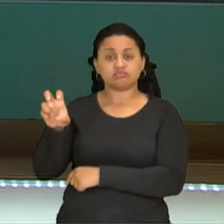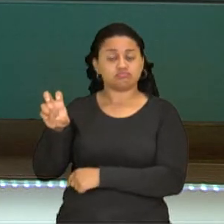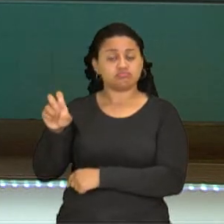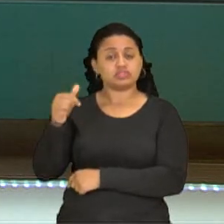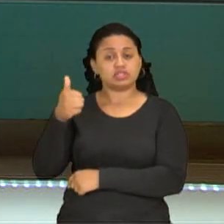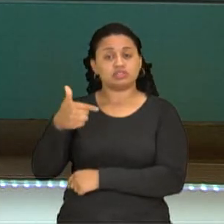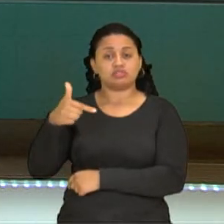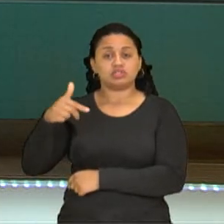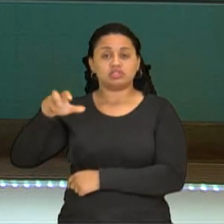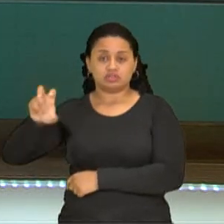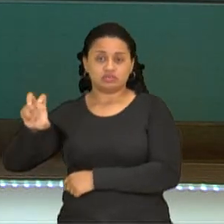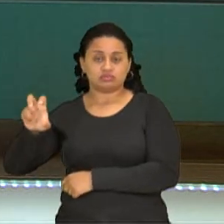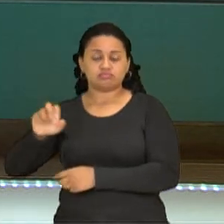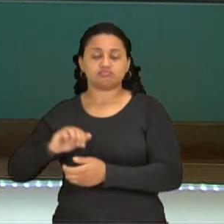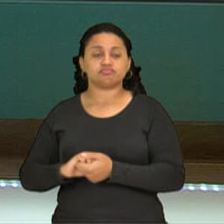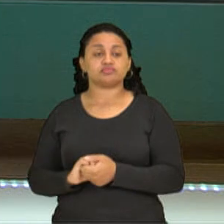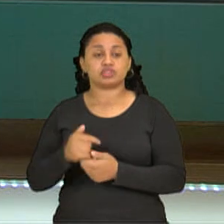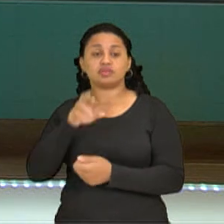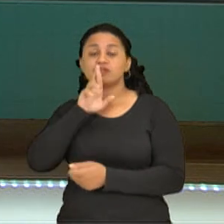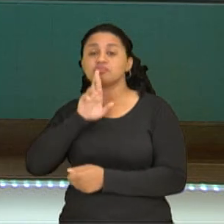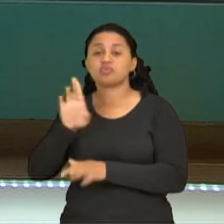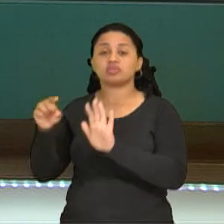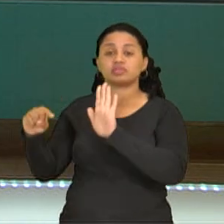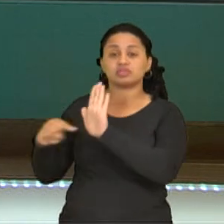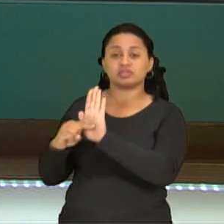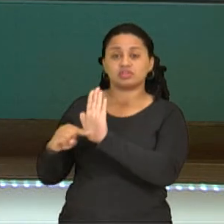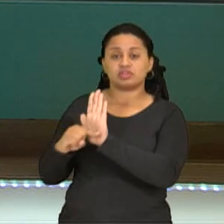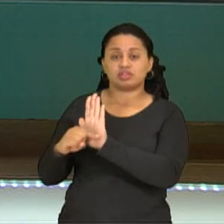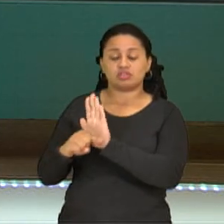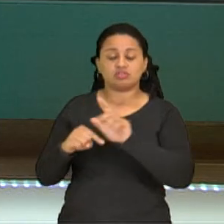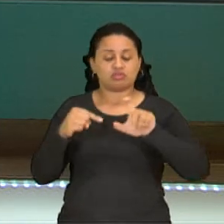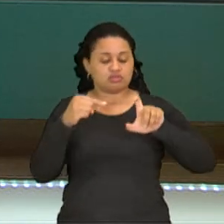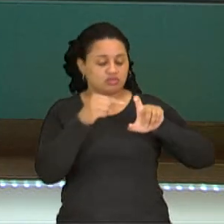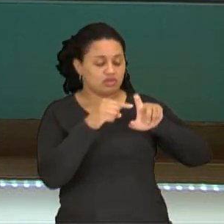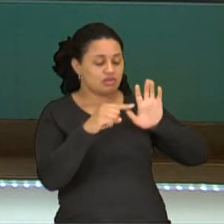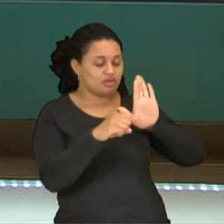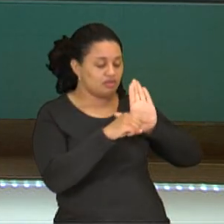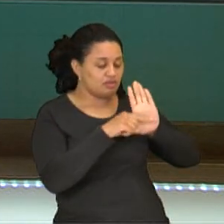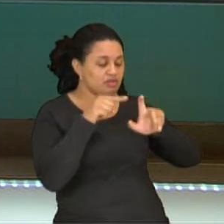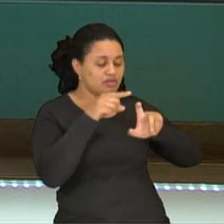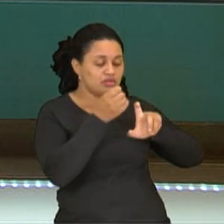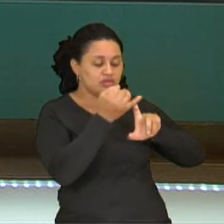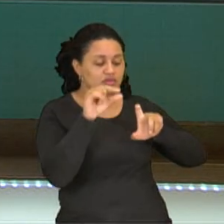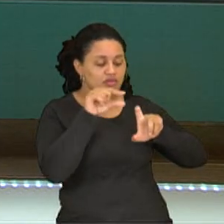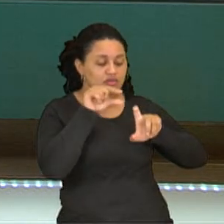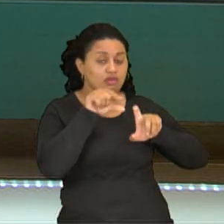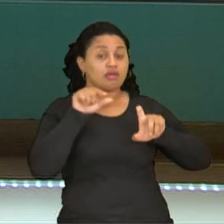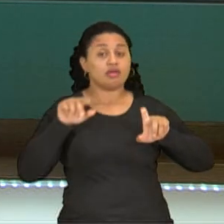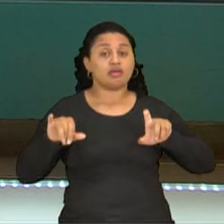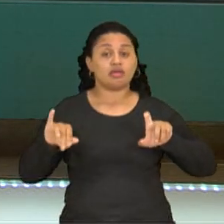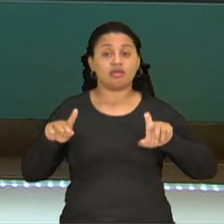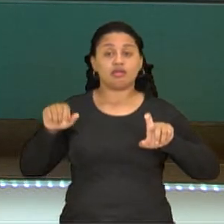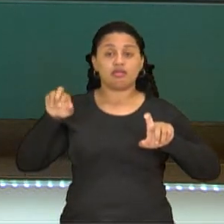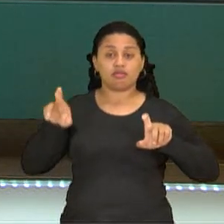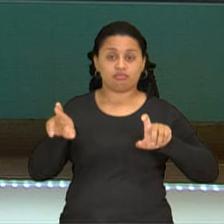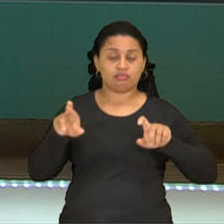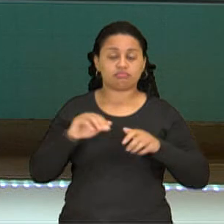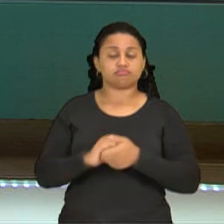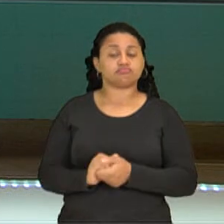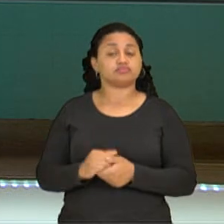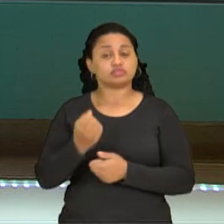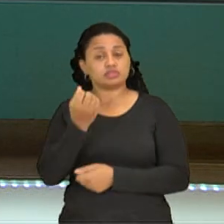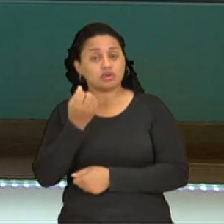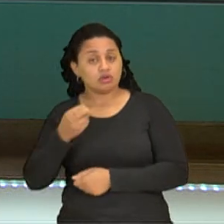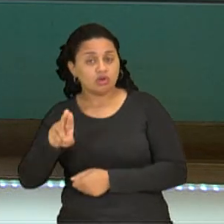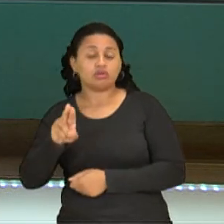125. Então, o resultado vai ser negativo, porque a base é negativa e o expoente é ímpar. Ou, se